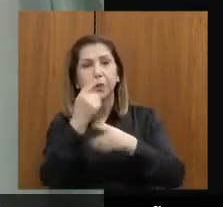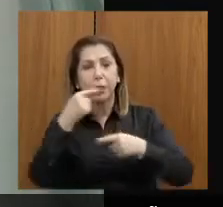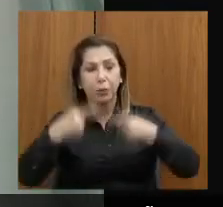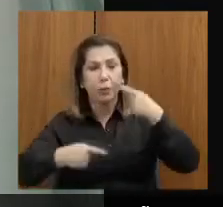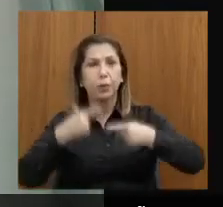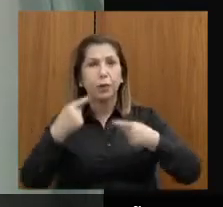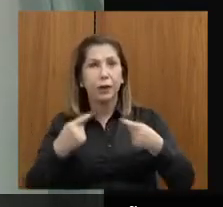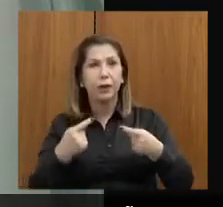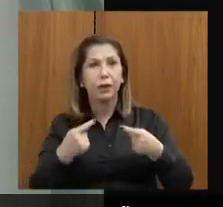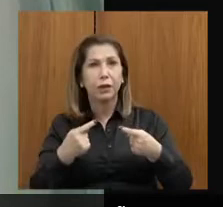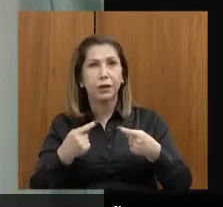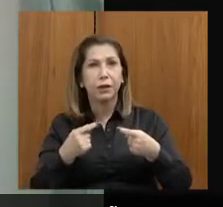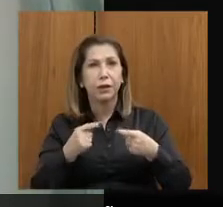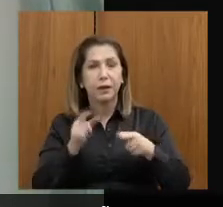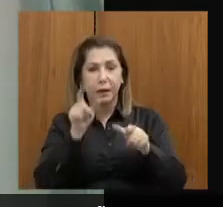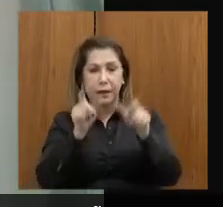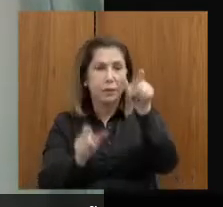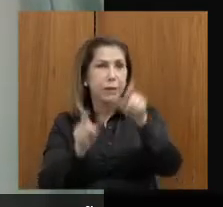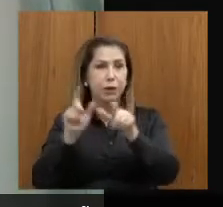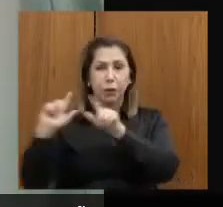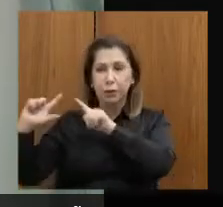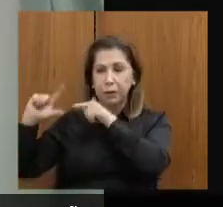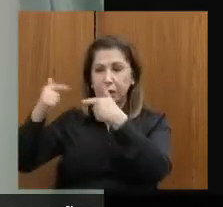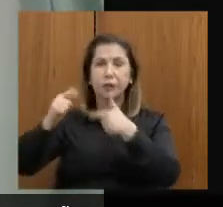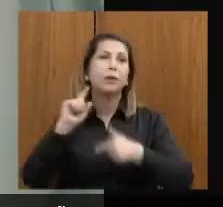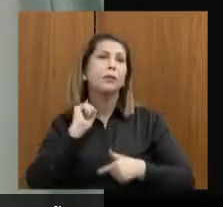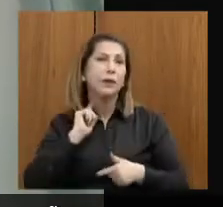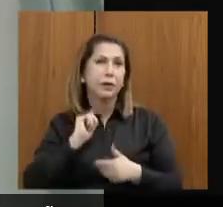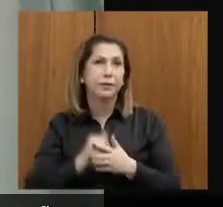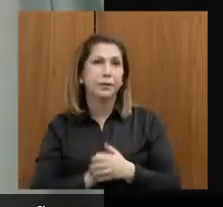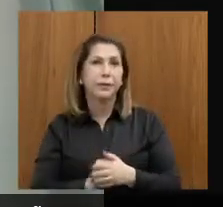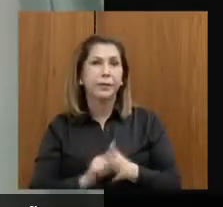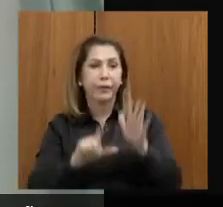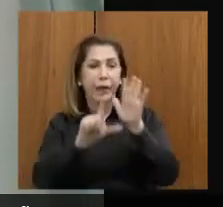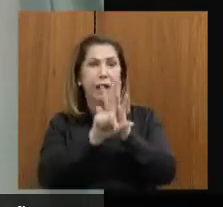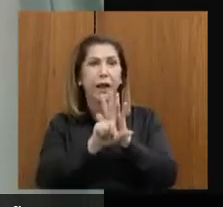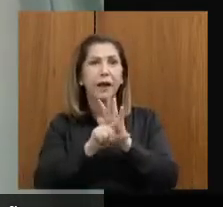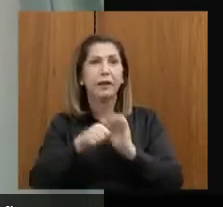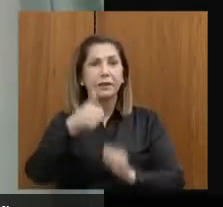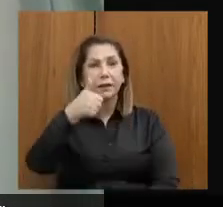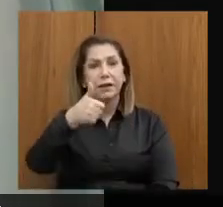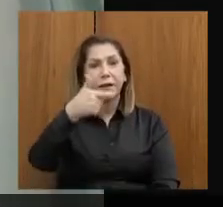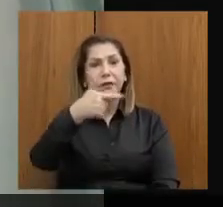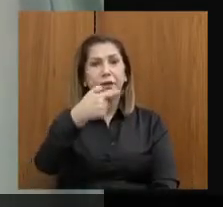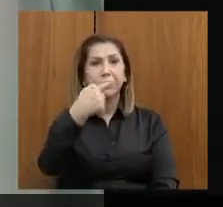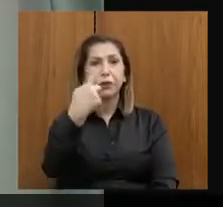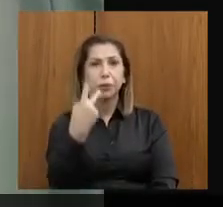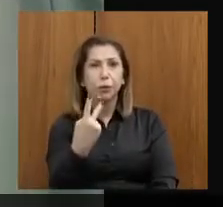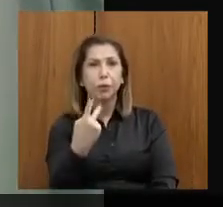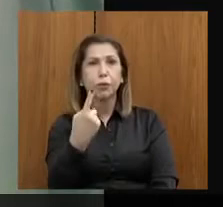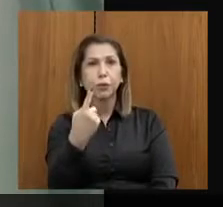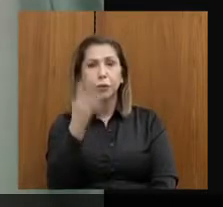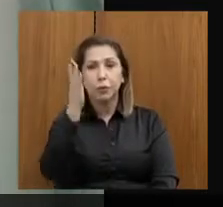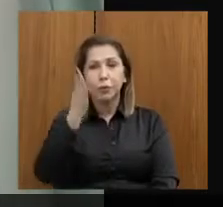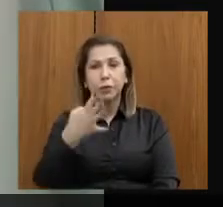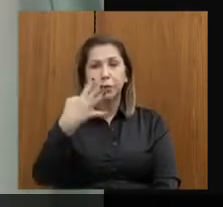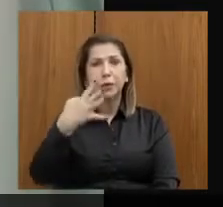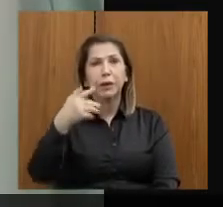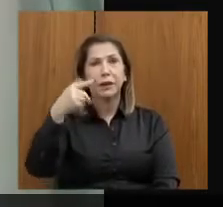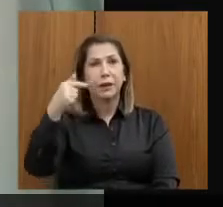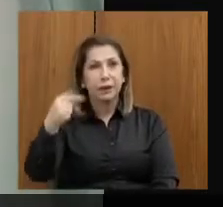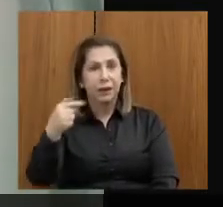sustentável dos povos e comunidades tradicionais de Minas Gerais a lei 2015 47 vamos lá então de Março né